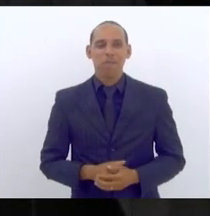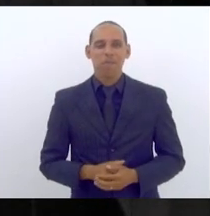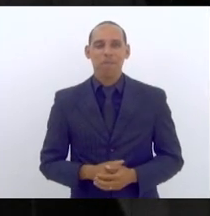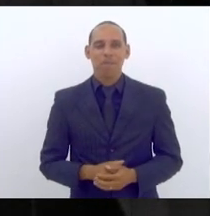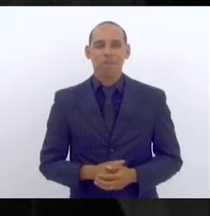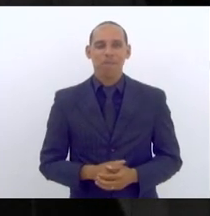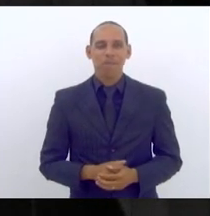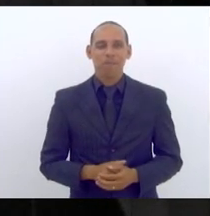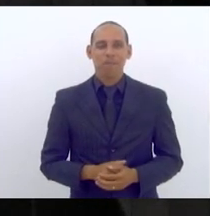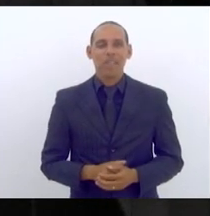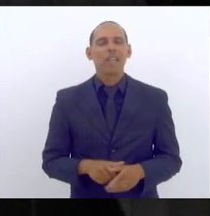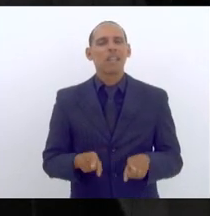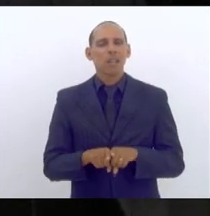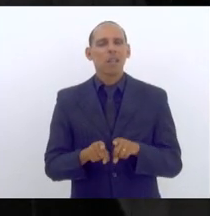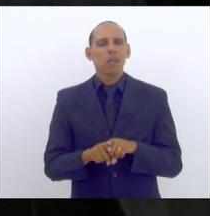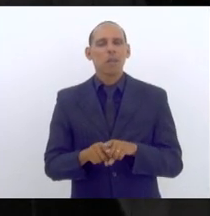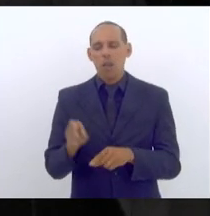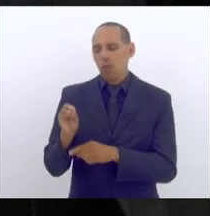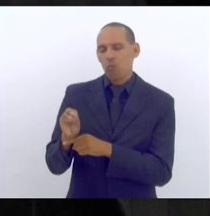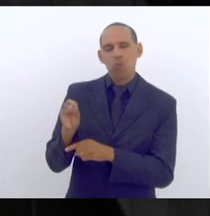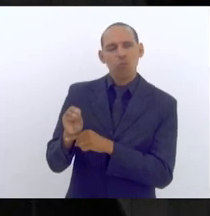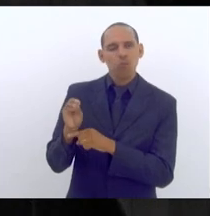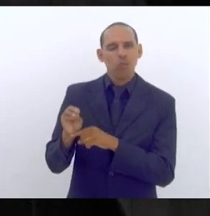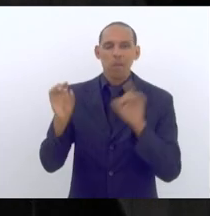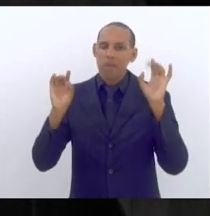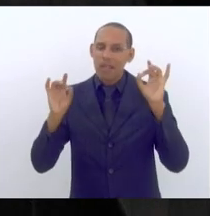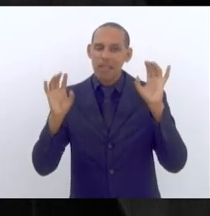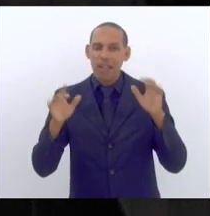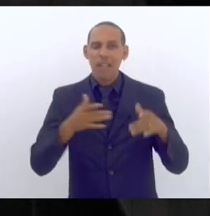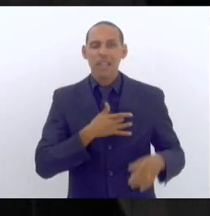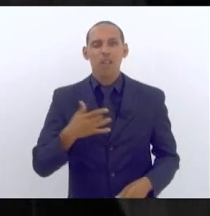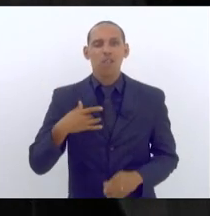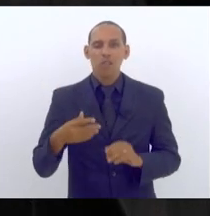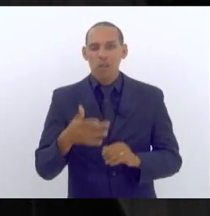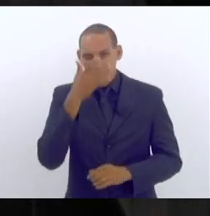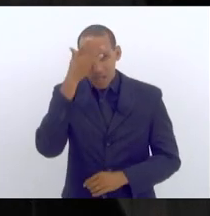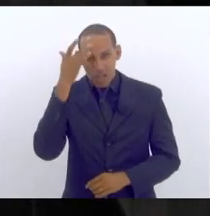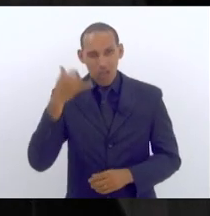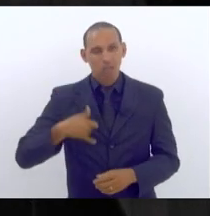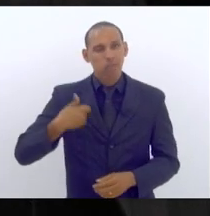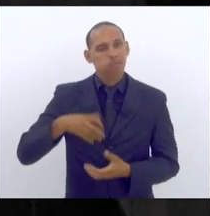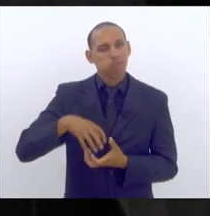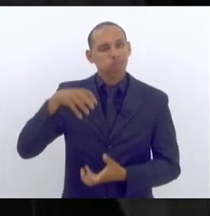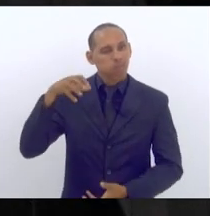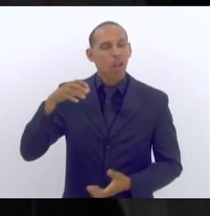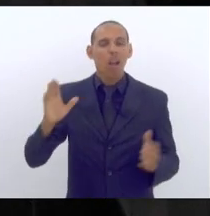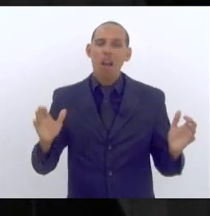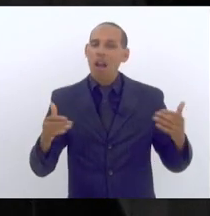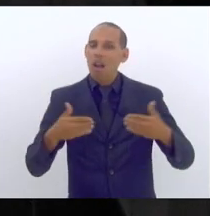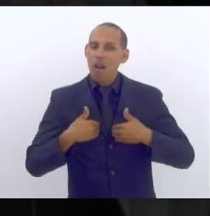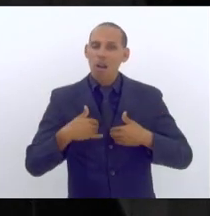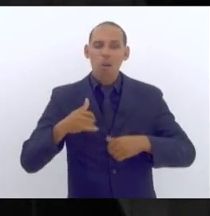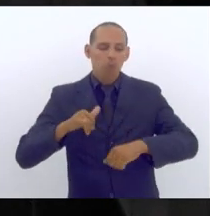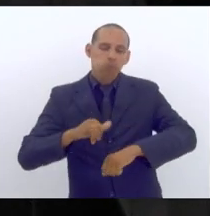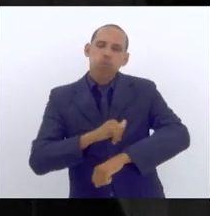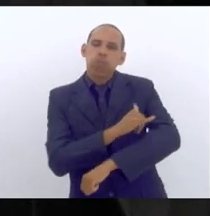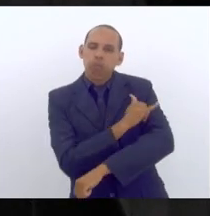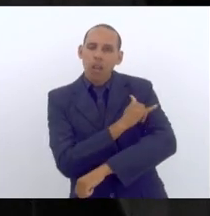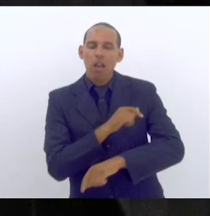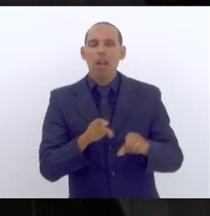cuidados especiais e saúde para pessoas idosas pessoas autistas pessoas obesas e